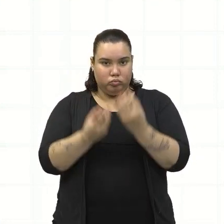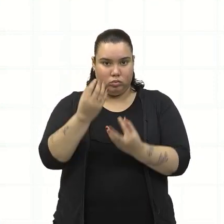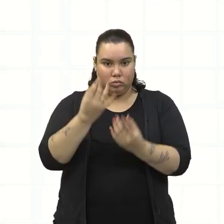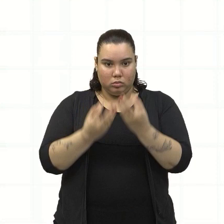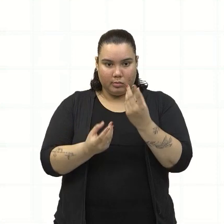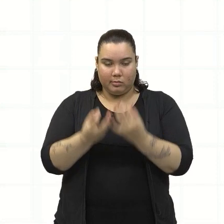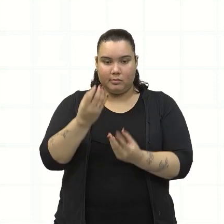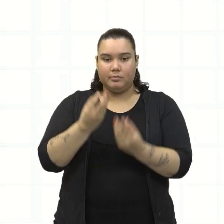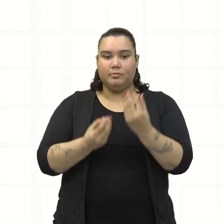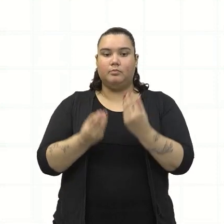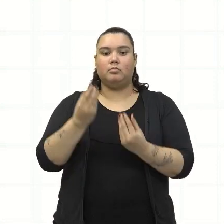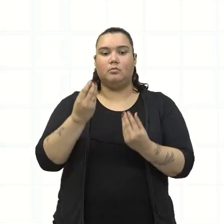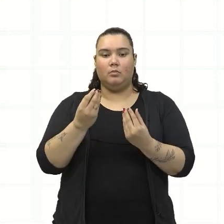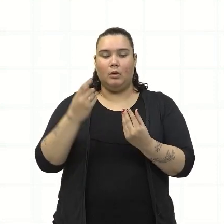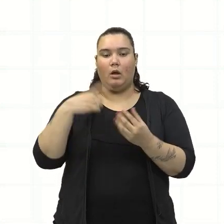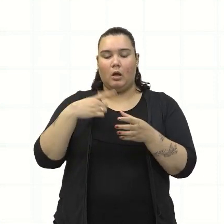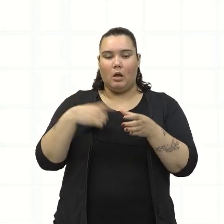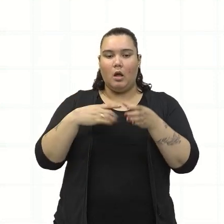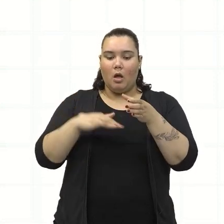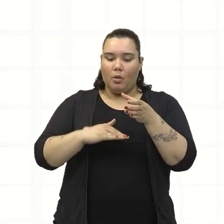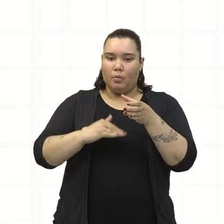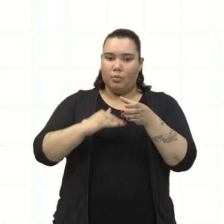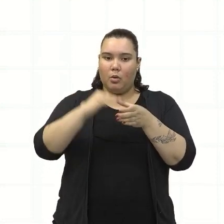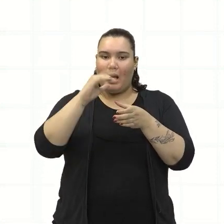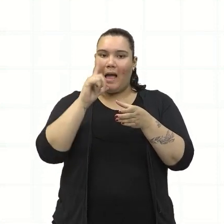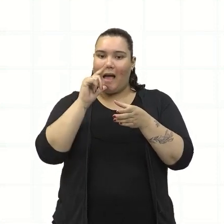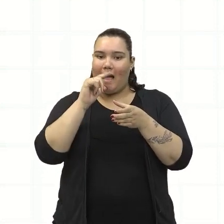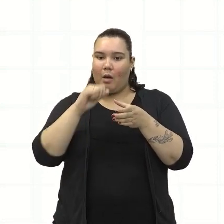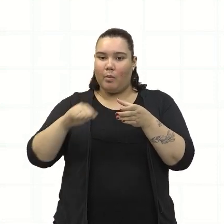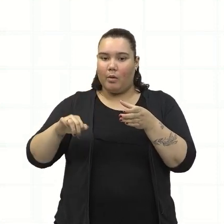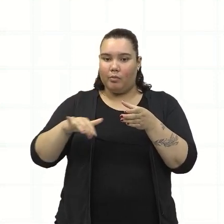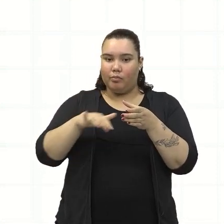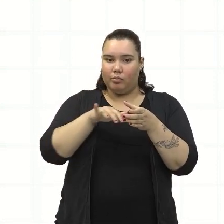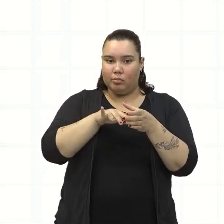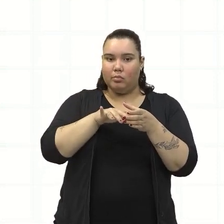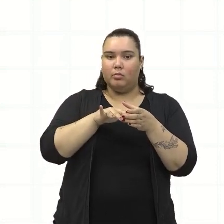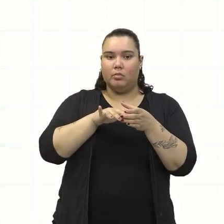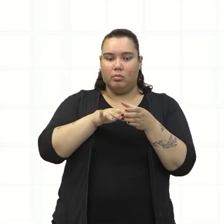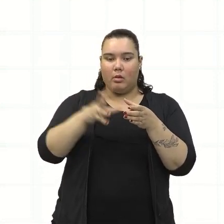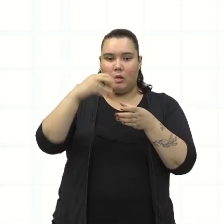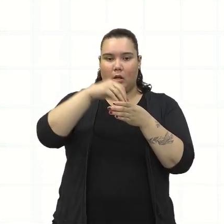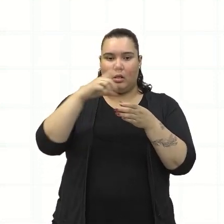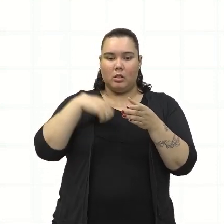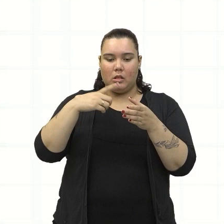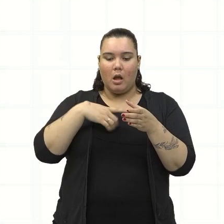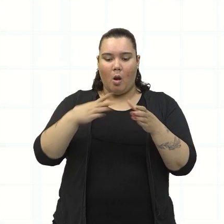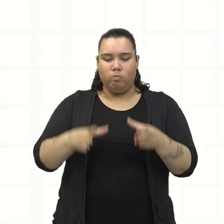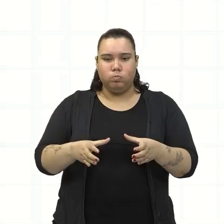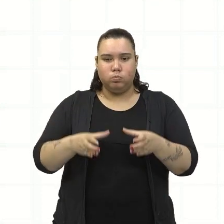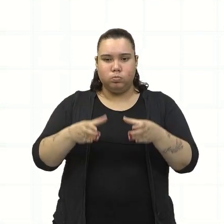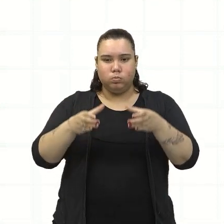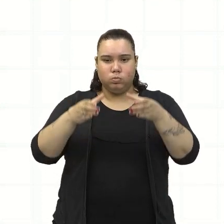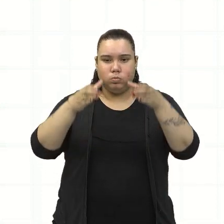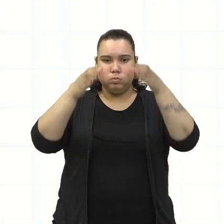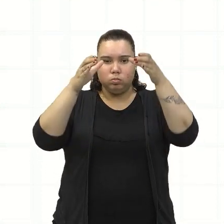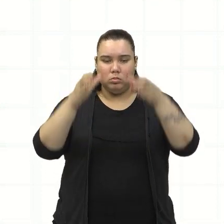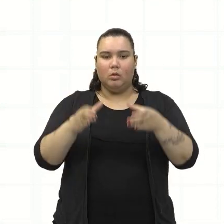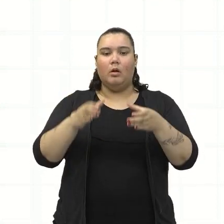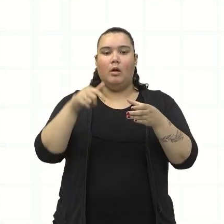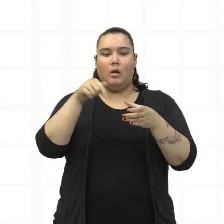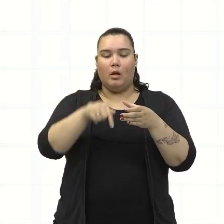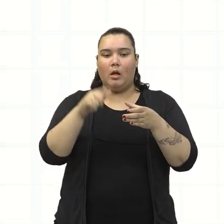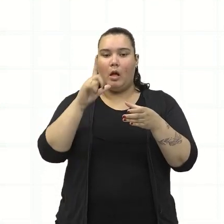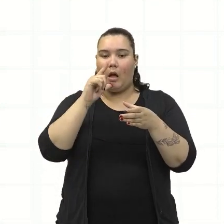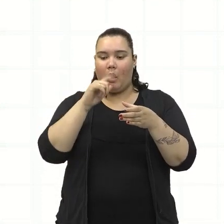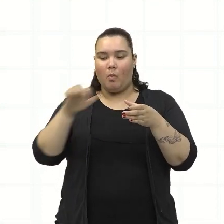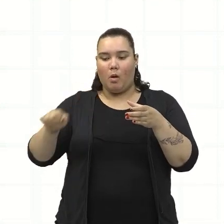para aquecer essa água. E a água ela fica dentro dessa caldeira, né? A caldeira, então, nós temos a água